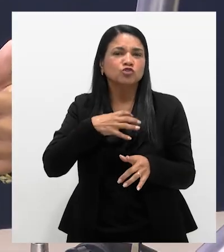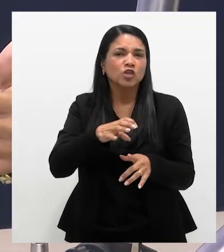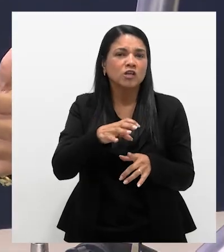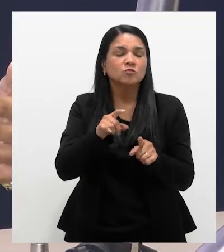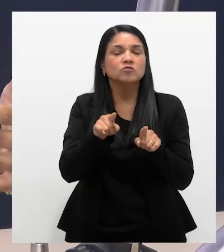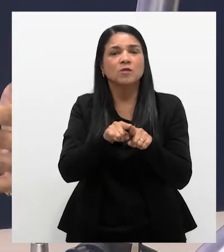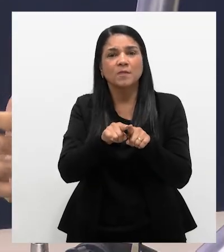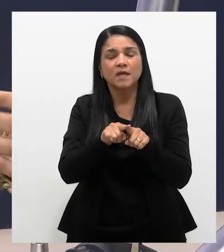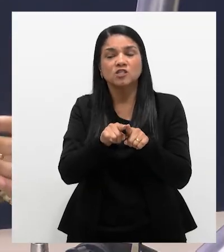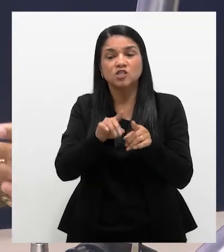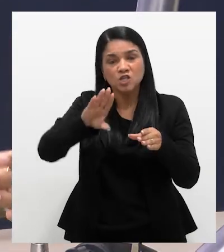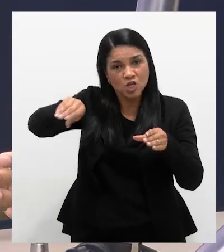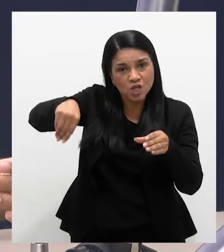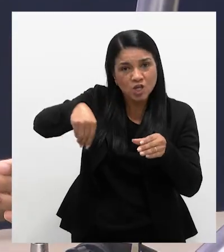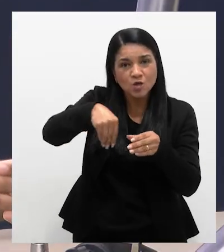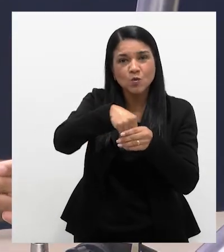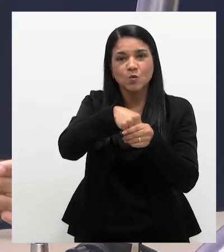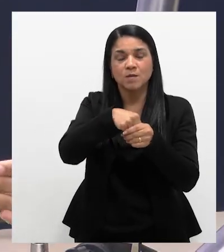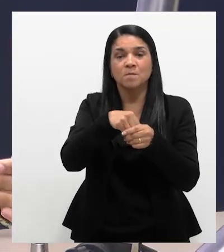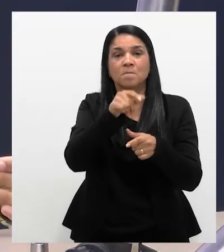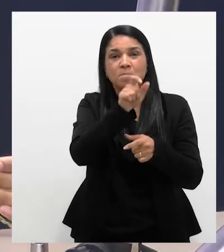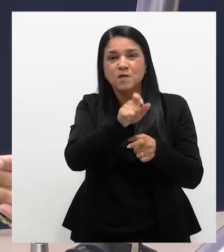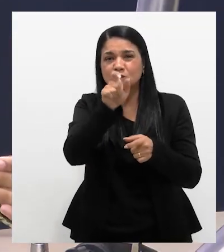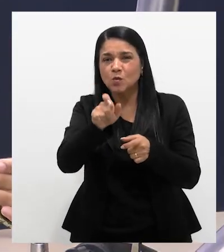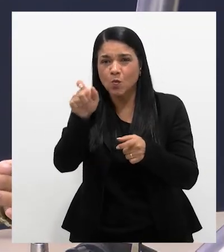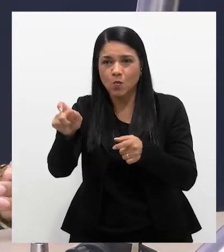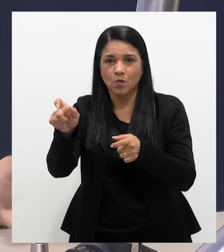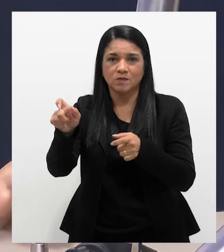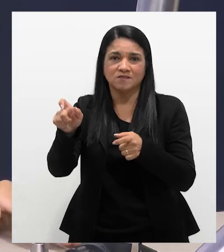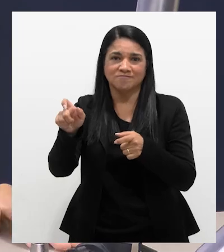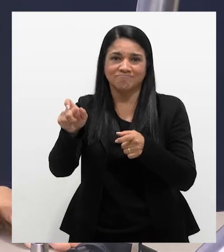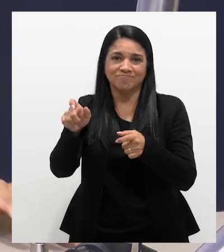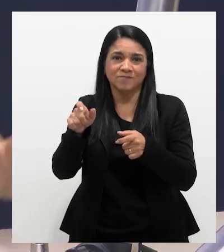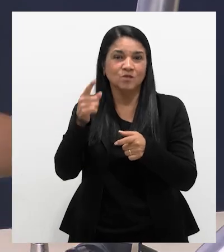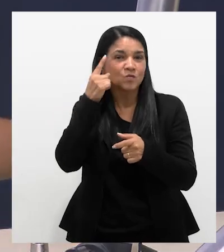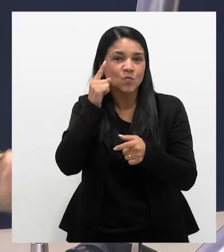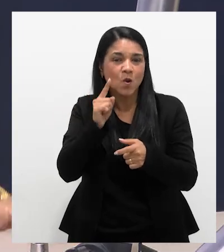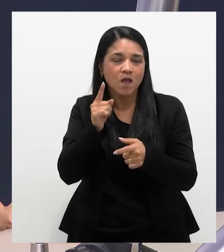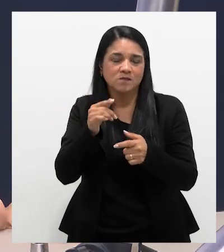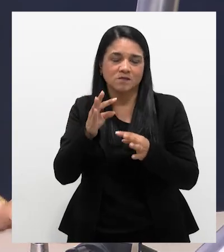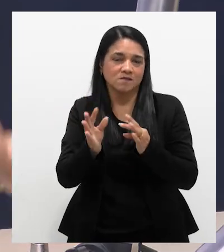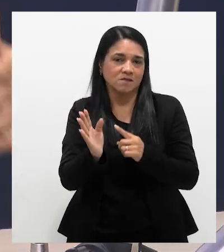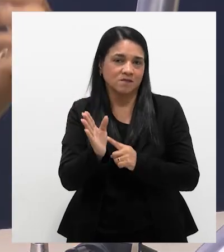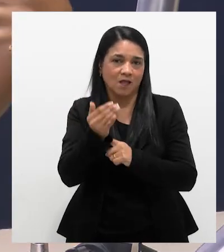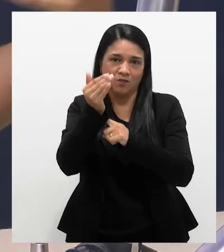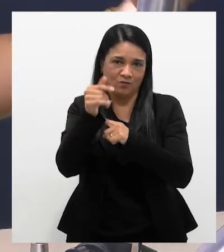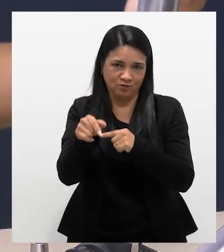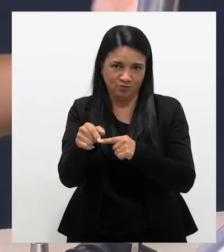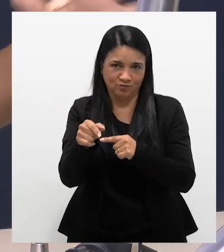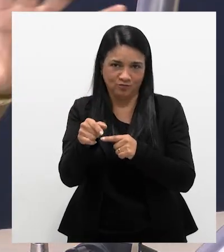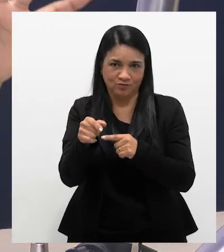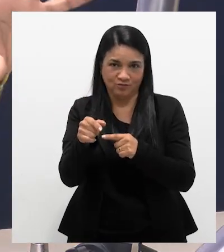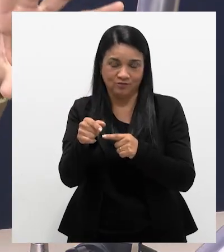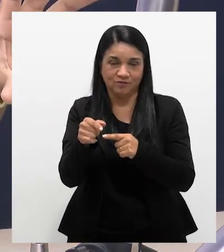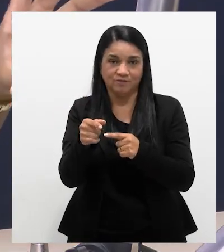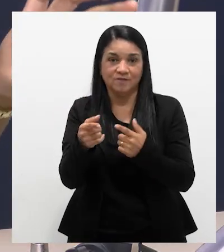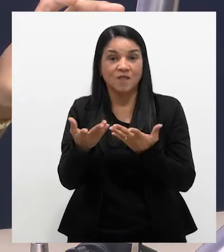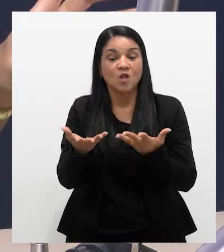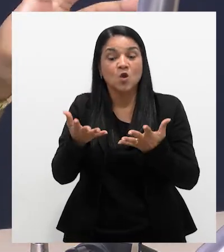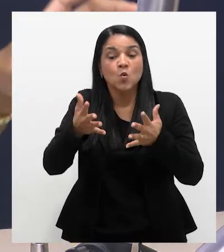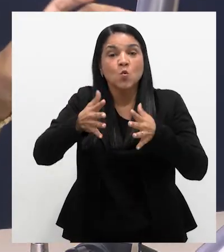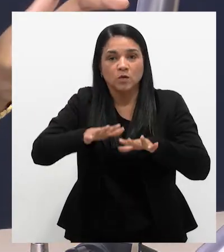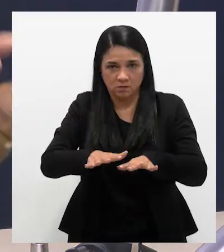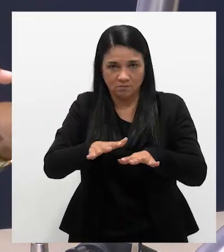incluir as pessoas que não têm o conhecimento de tecnologia a introduzir nesse mercado. Isso eu acho fantástico. E cria, ao